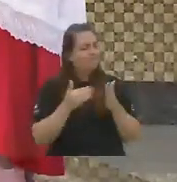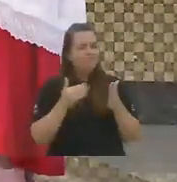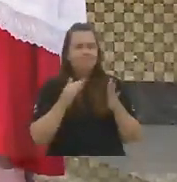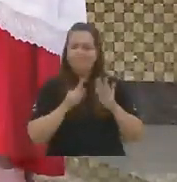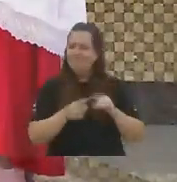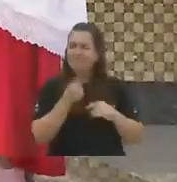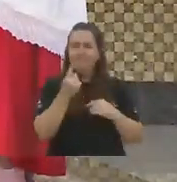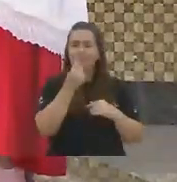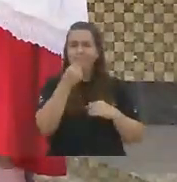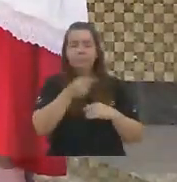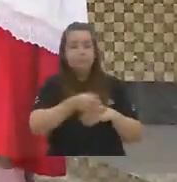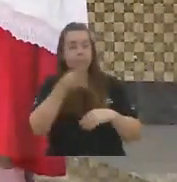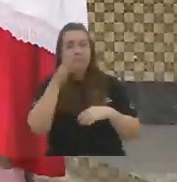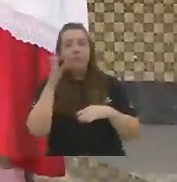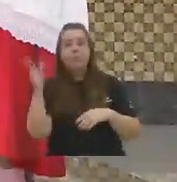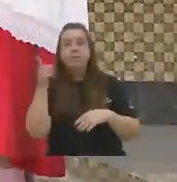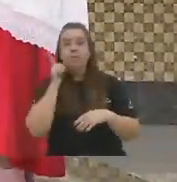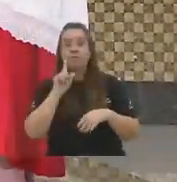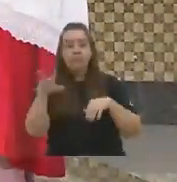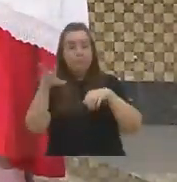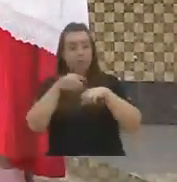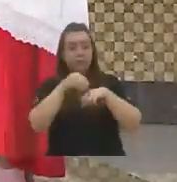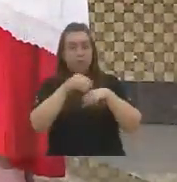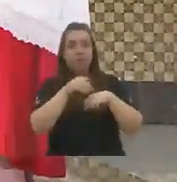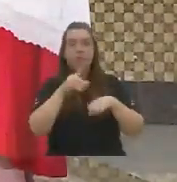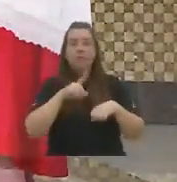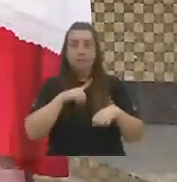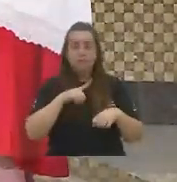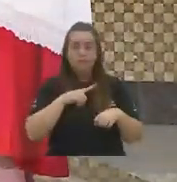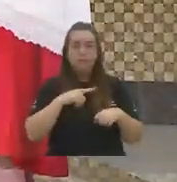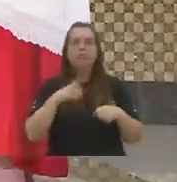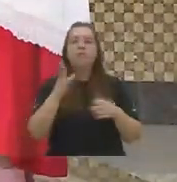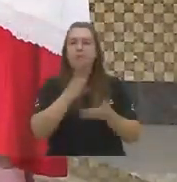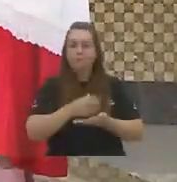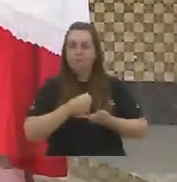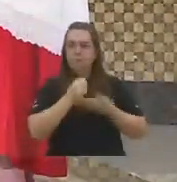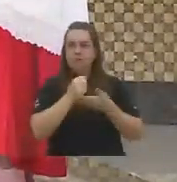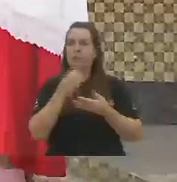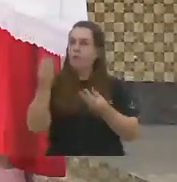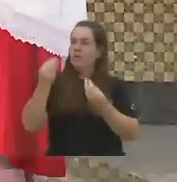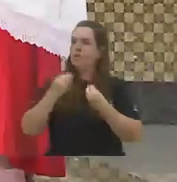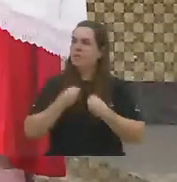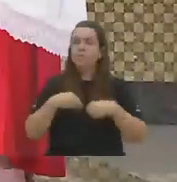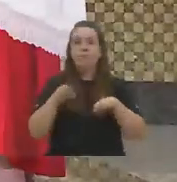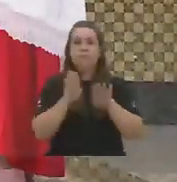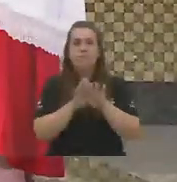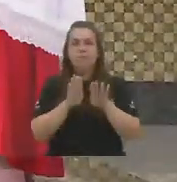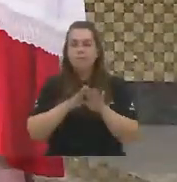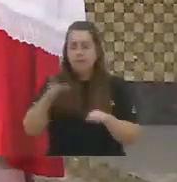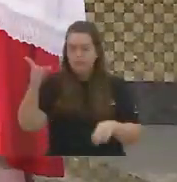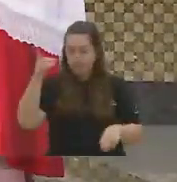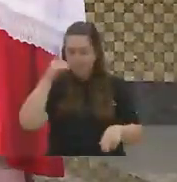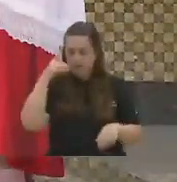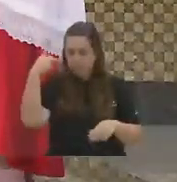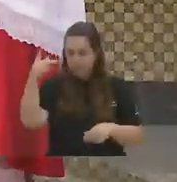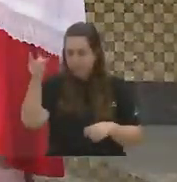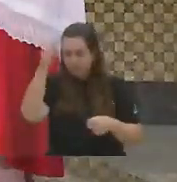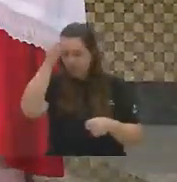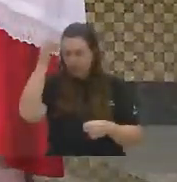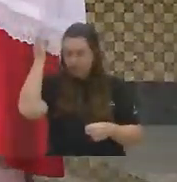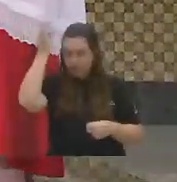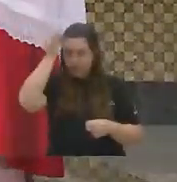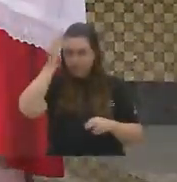a doutrina da salvação, concedei-nos também os dons do vosso